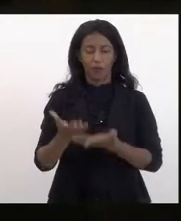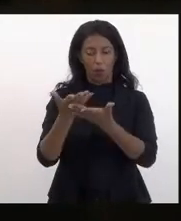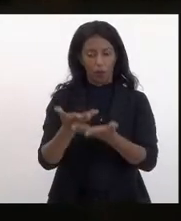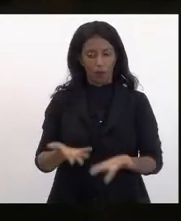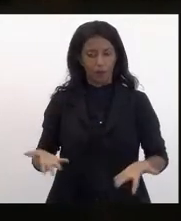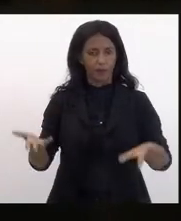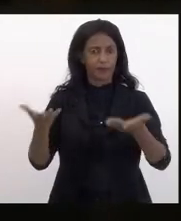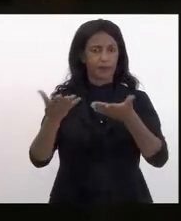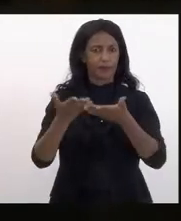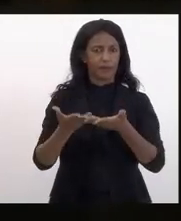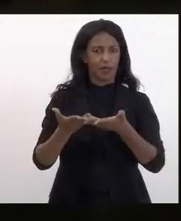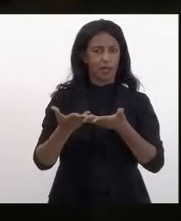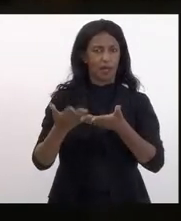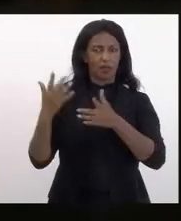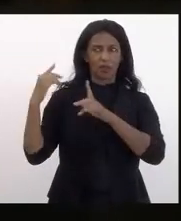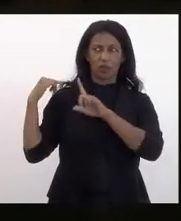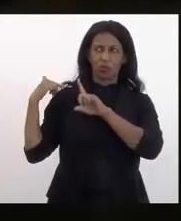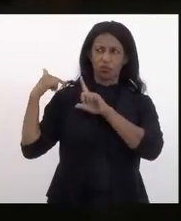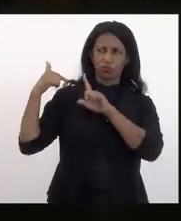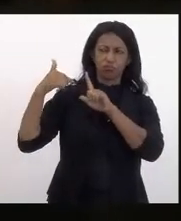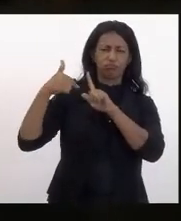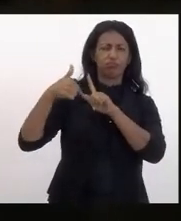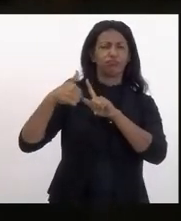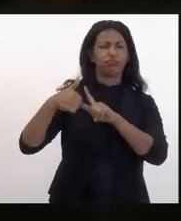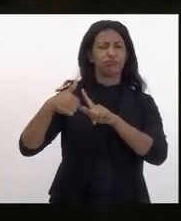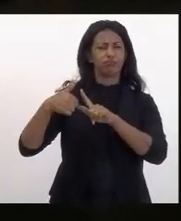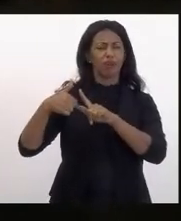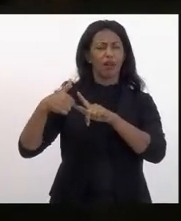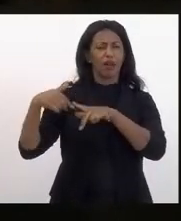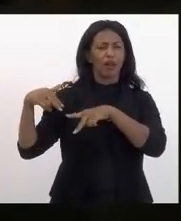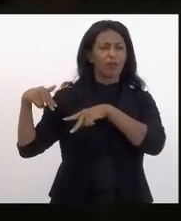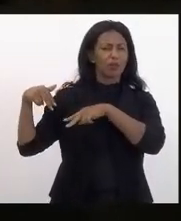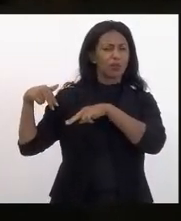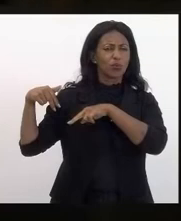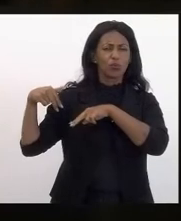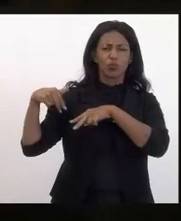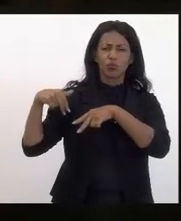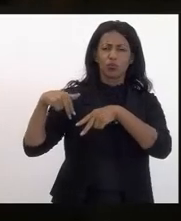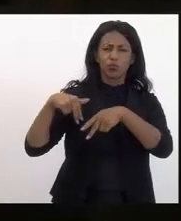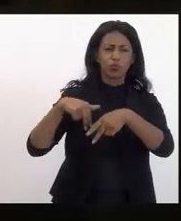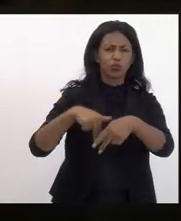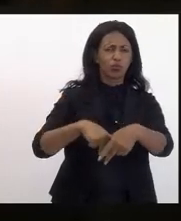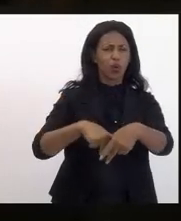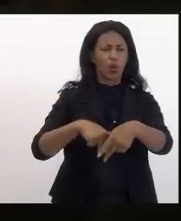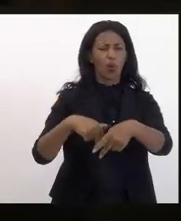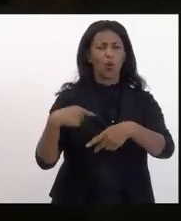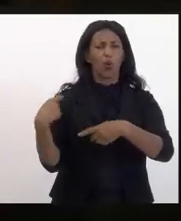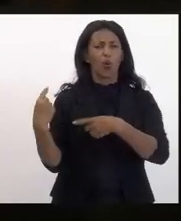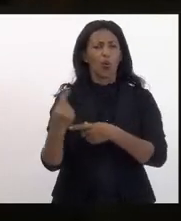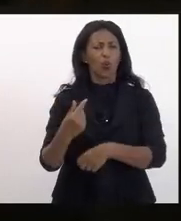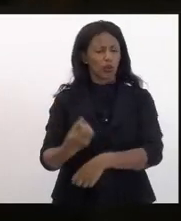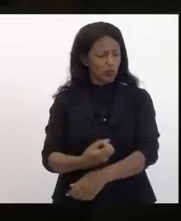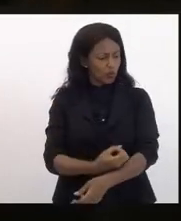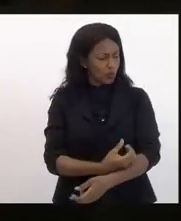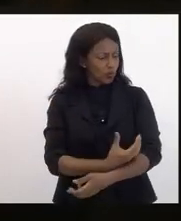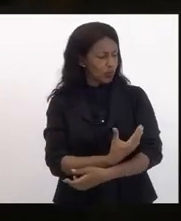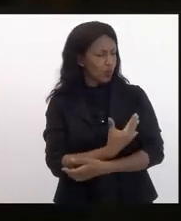homenagear a nossa ancestralidade, homenagear o nosso veio